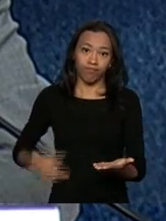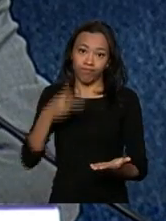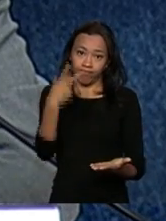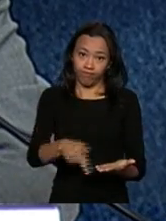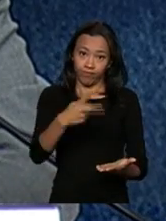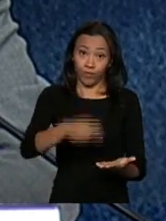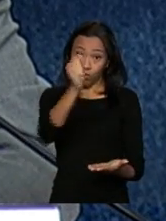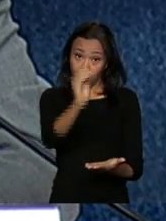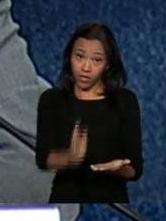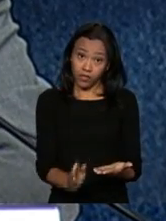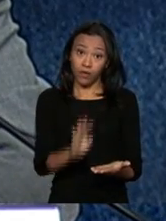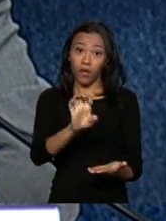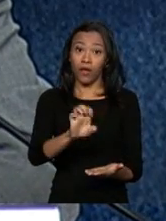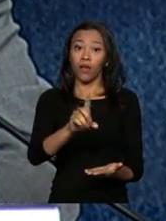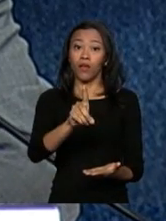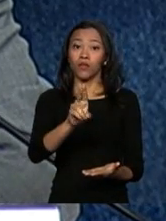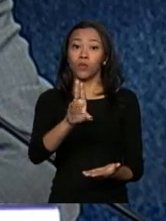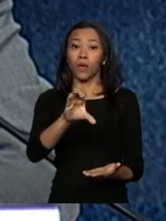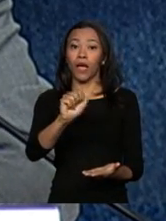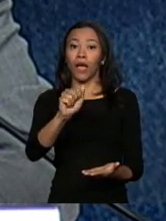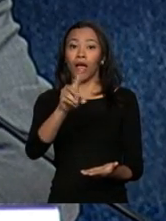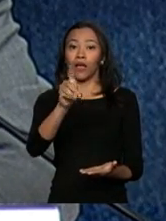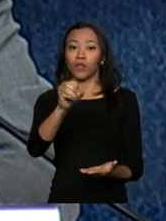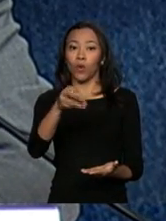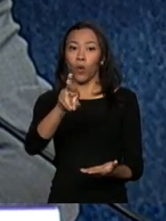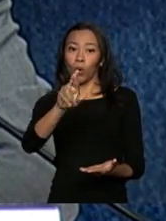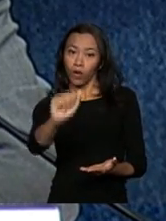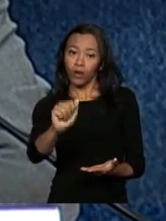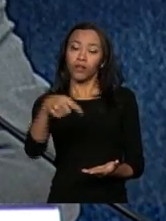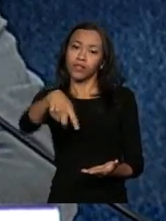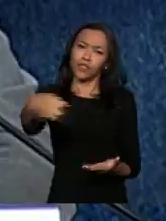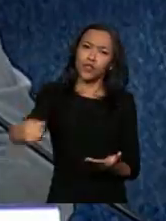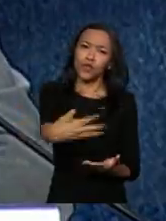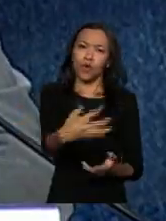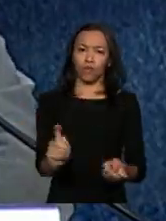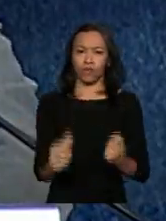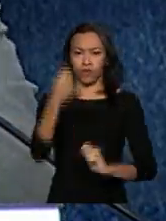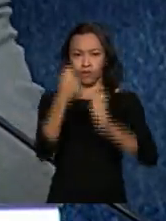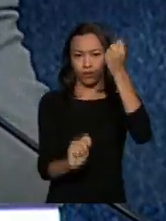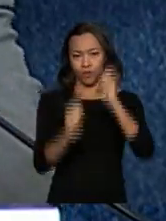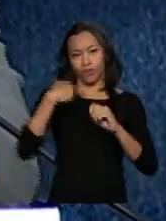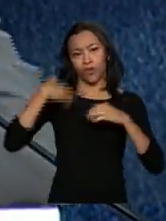de conseguir disputar as fronteiras dessa nova indústria